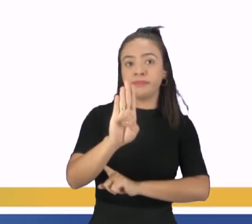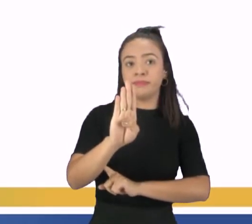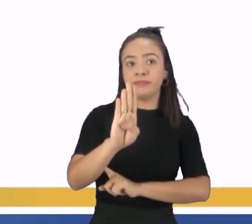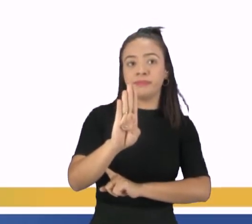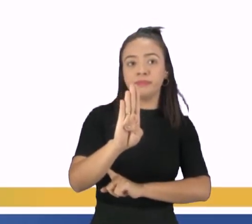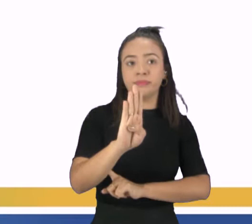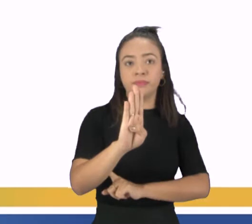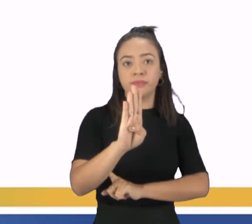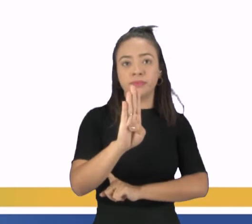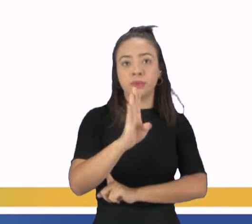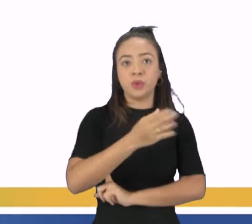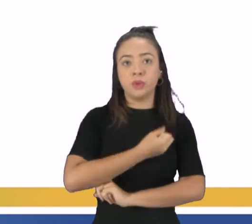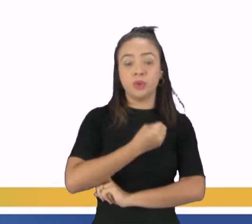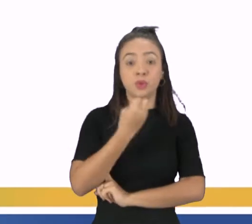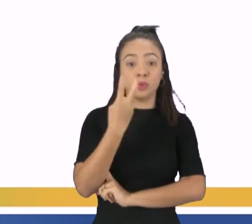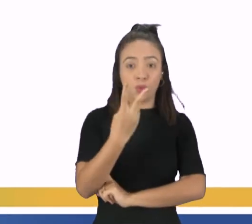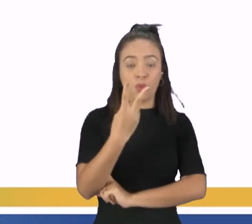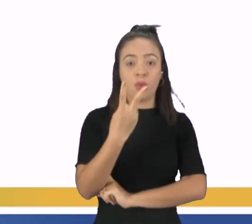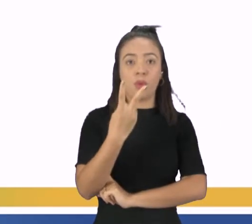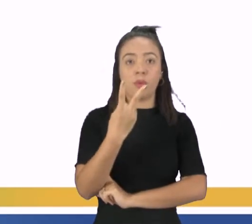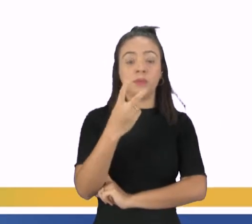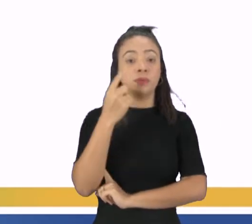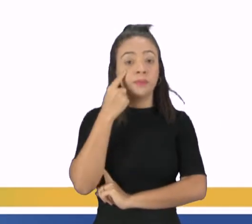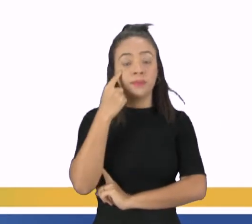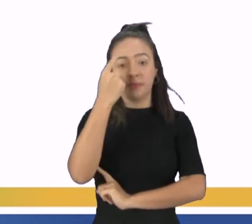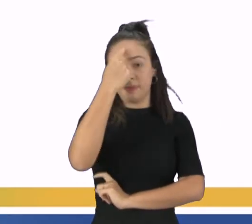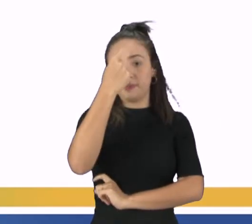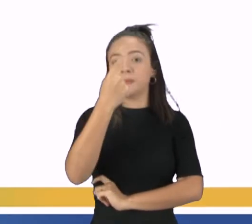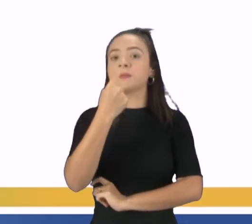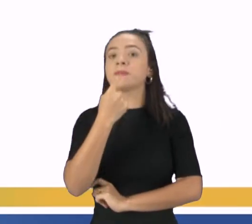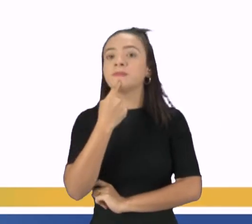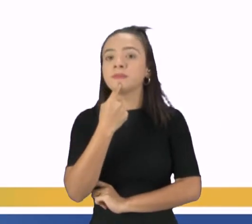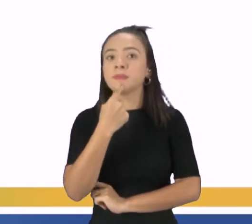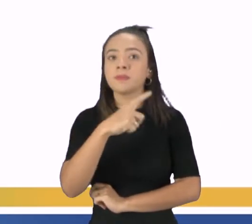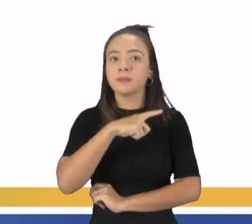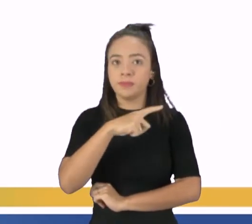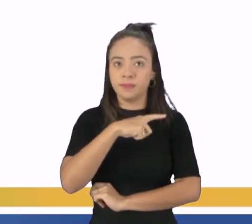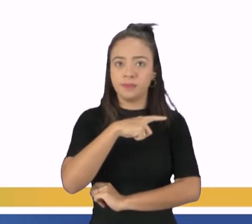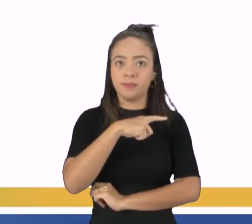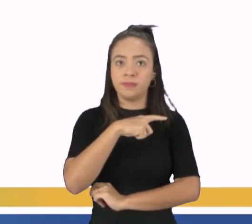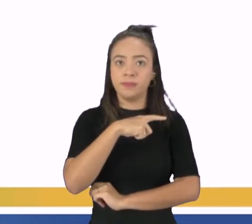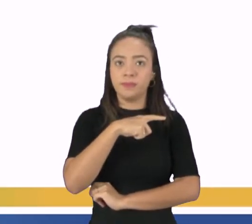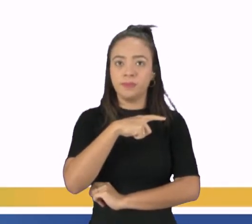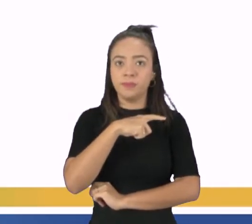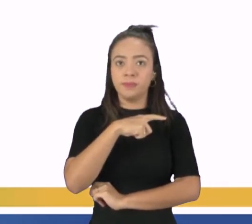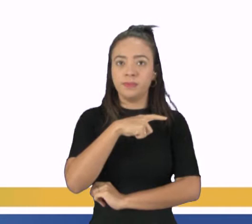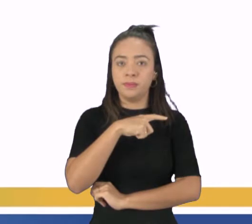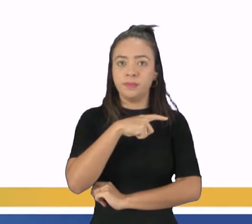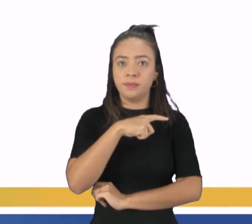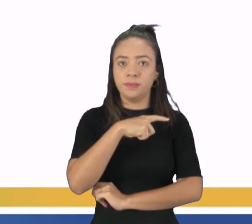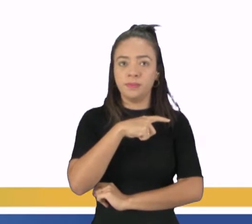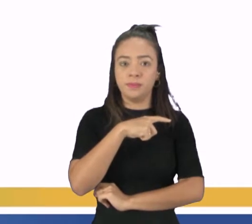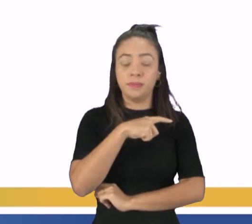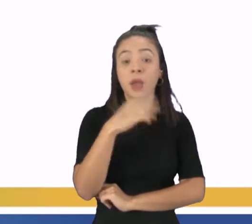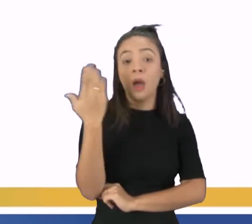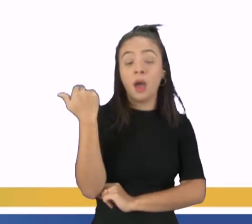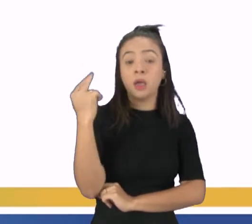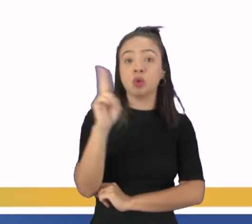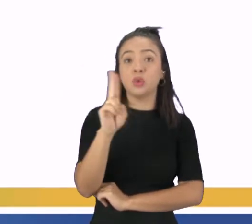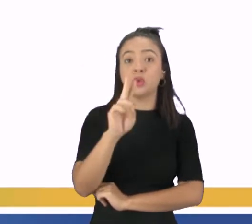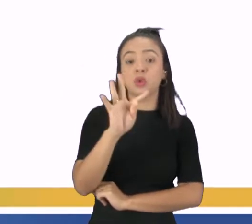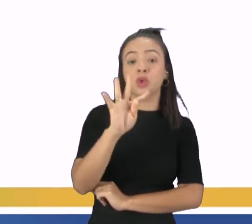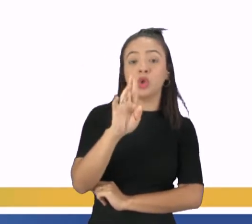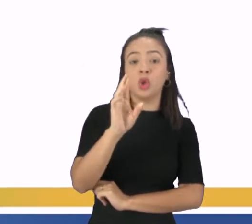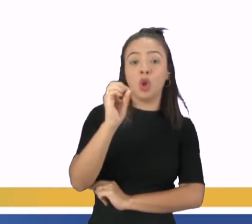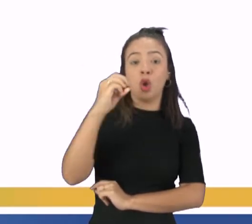né, gente? B é o quê? 2 tubas uterinas. Então, olhem lá na telinha. Ali onde está na tuba uterina, né, a antiga chamada de